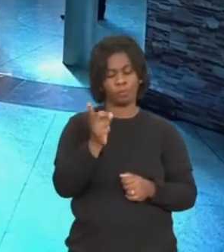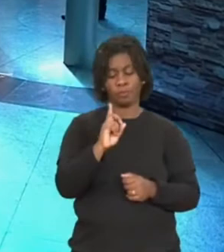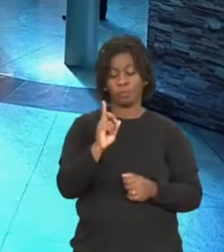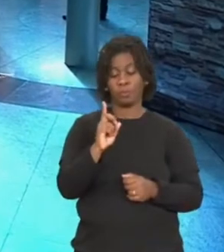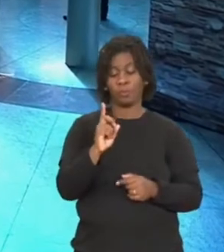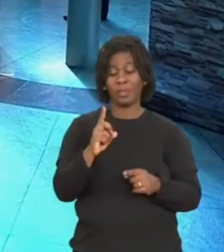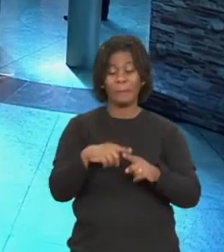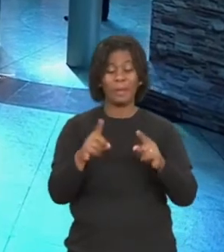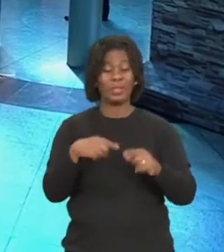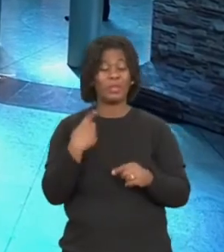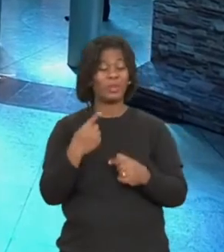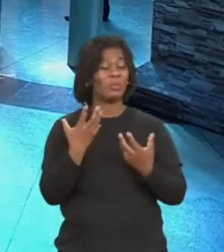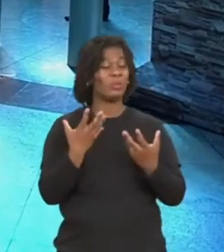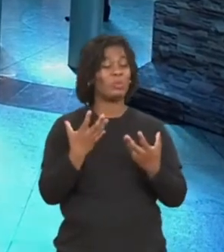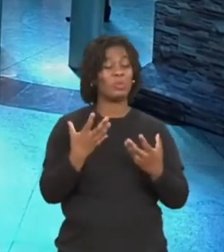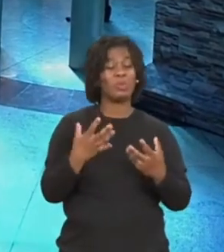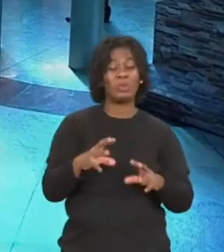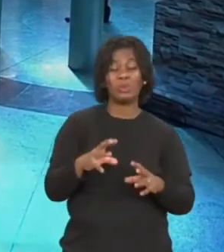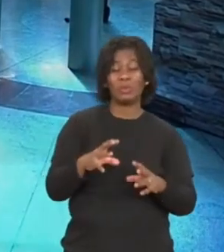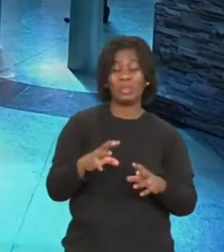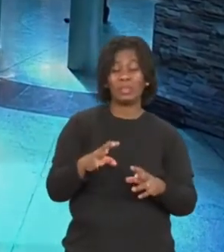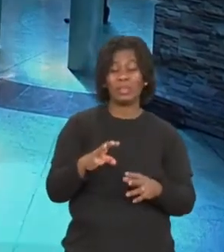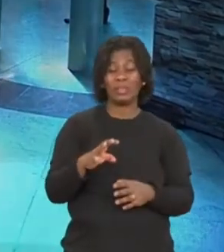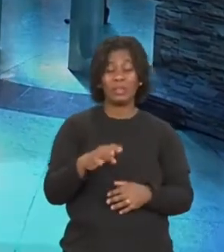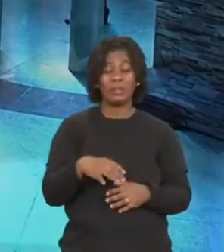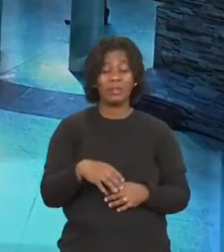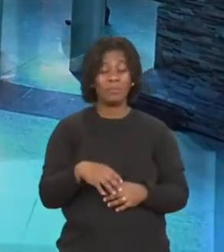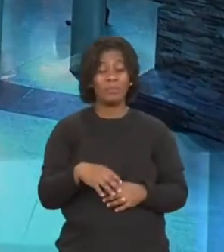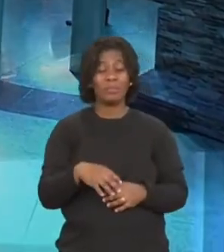Mas nós não queremos te resistir.